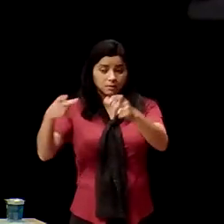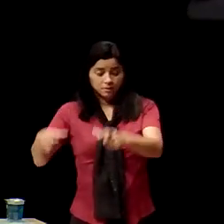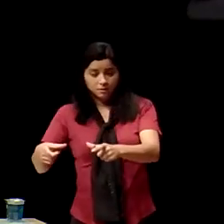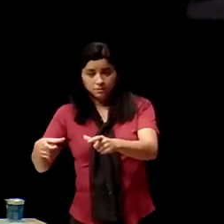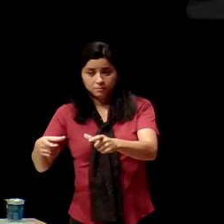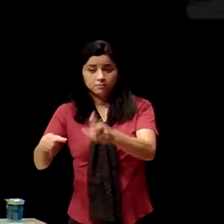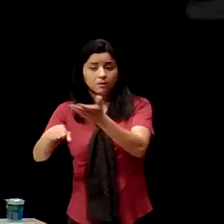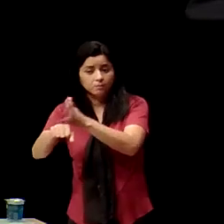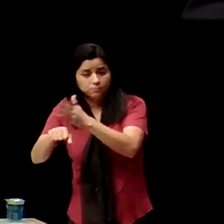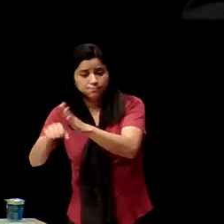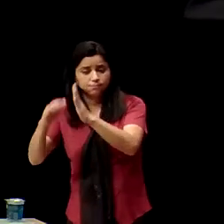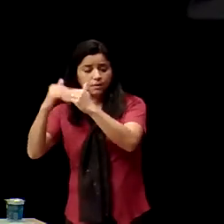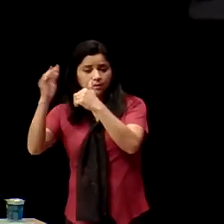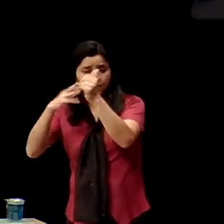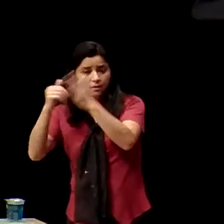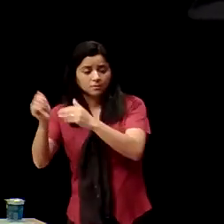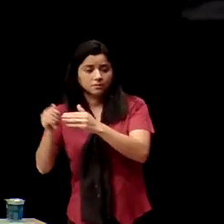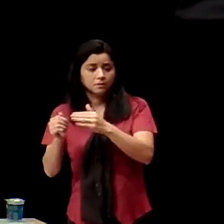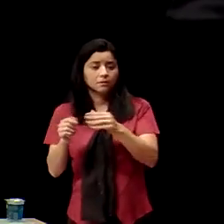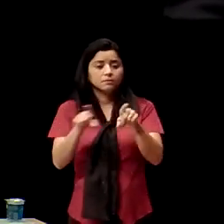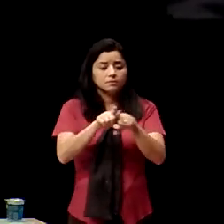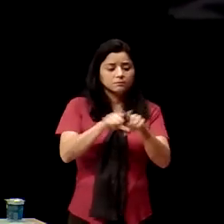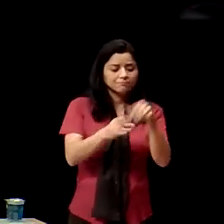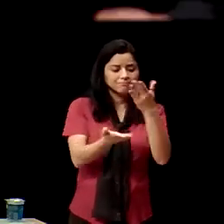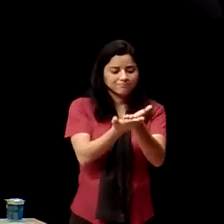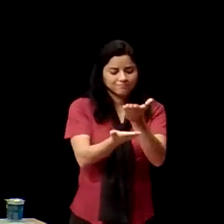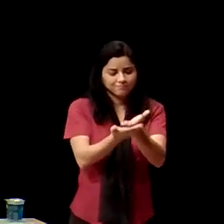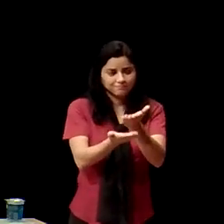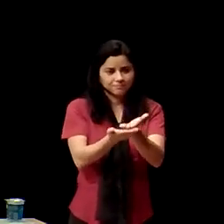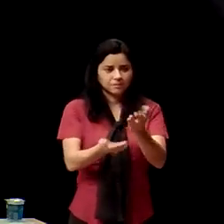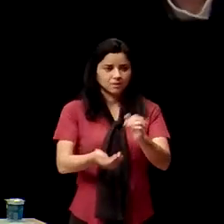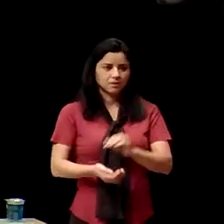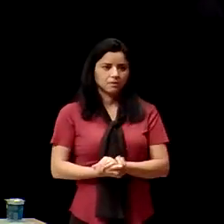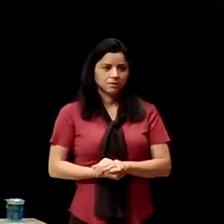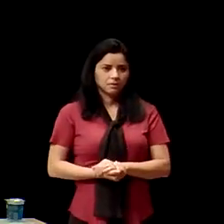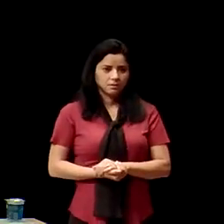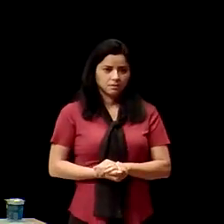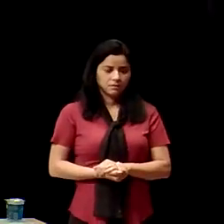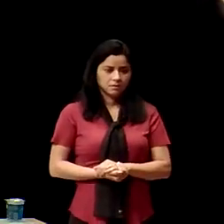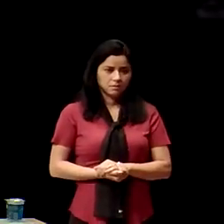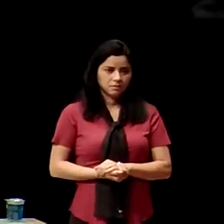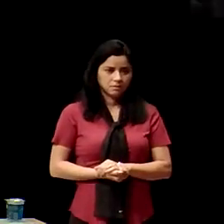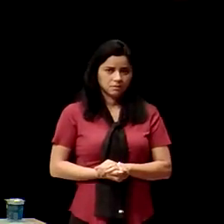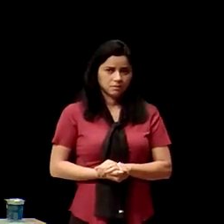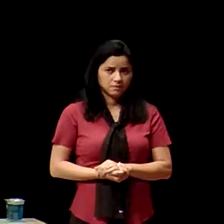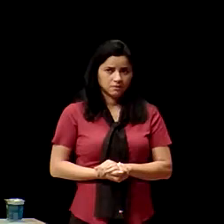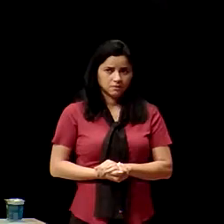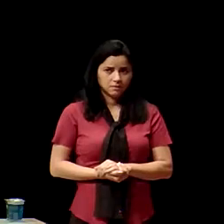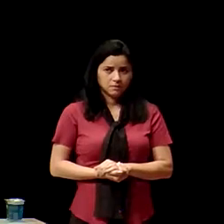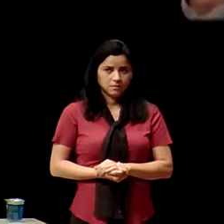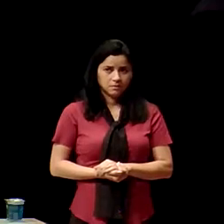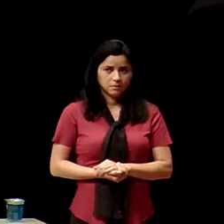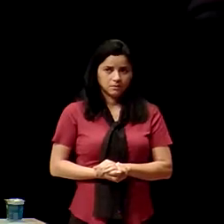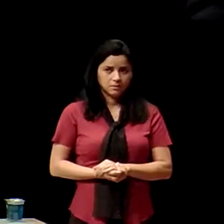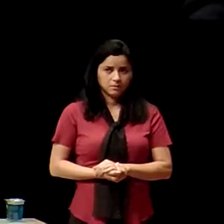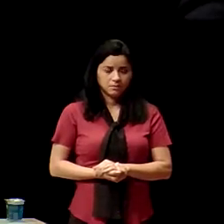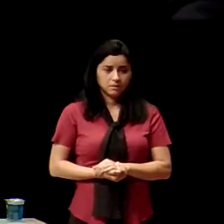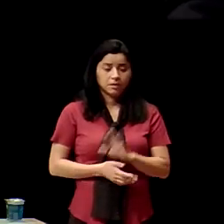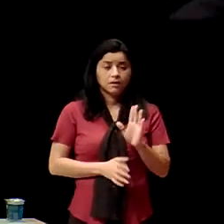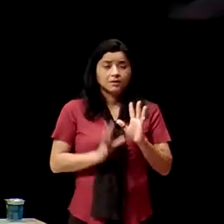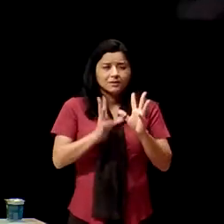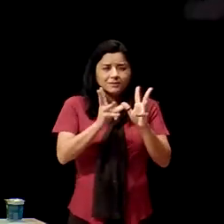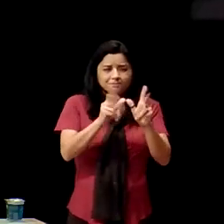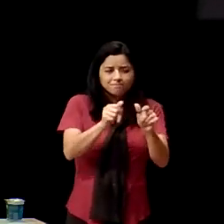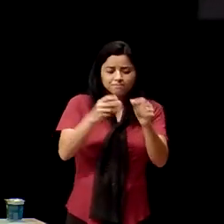de prática profissional e também nos seus estudos. All these elements are needed. Todos